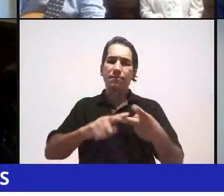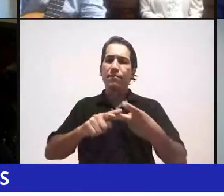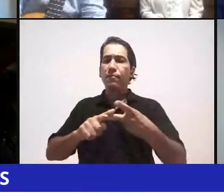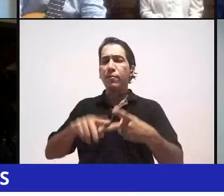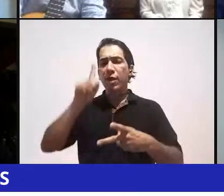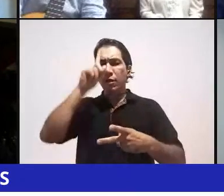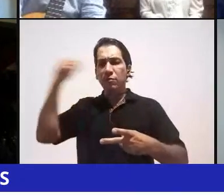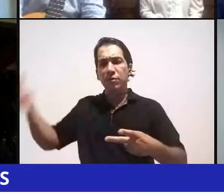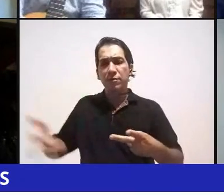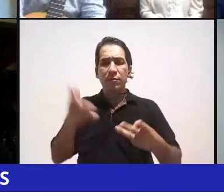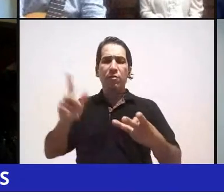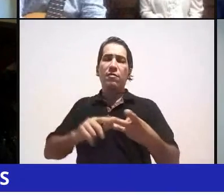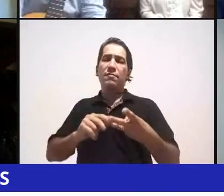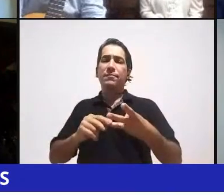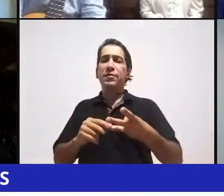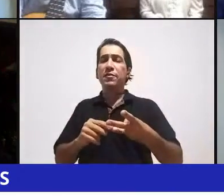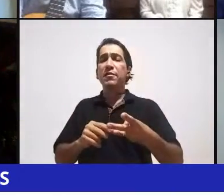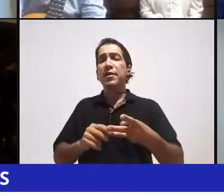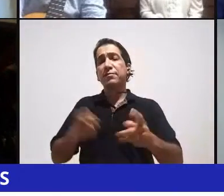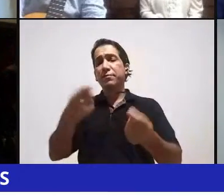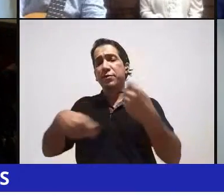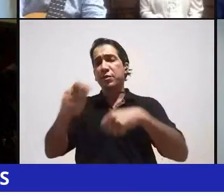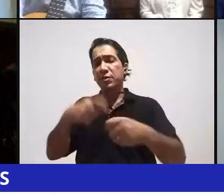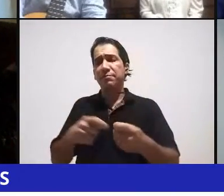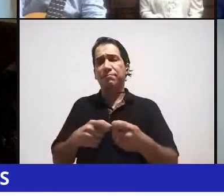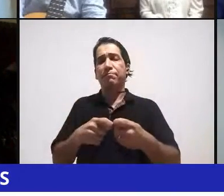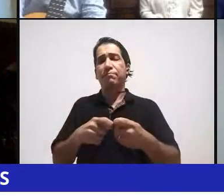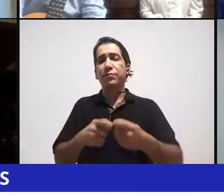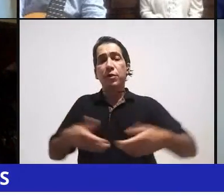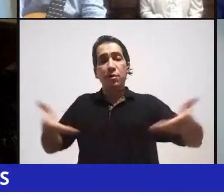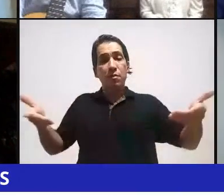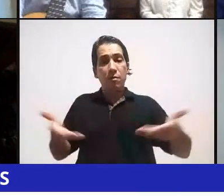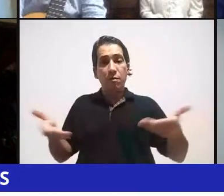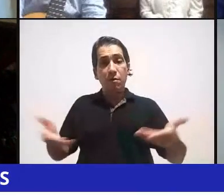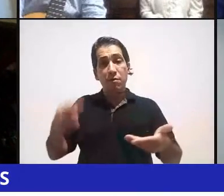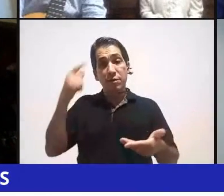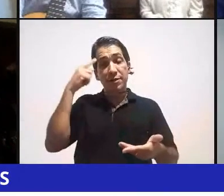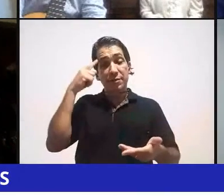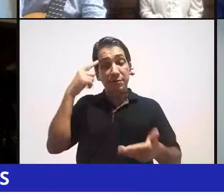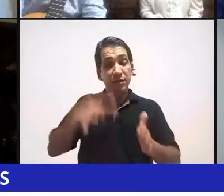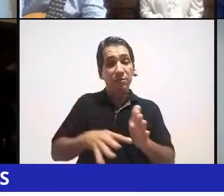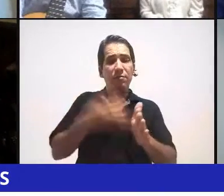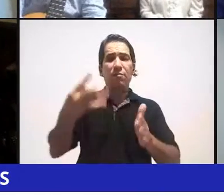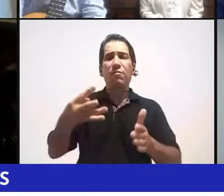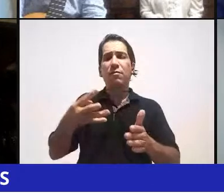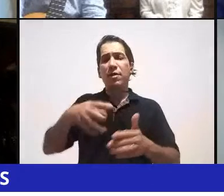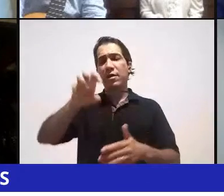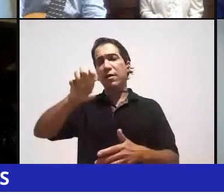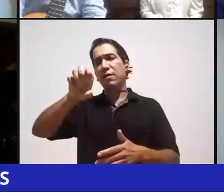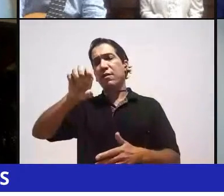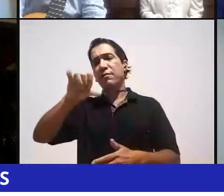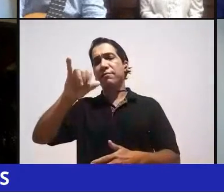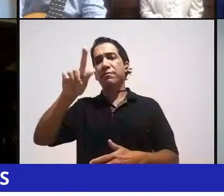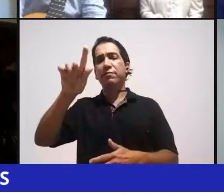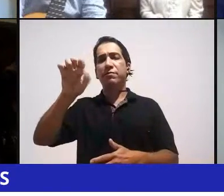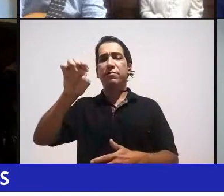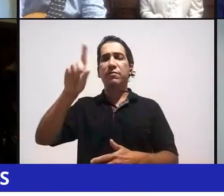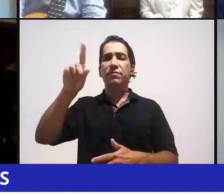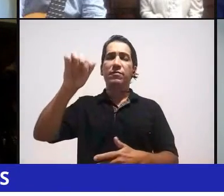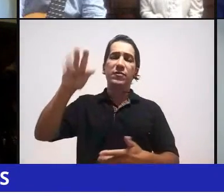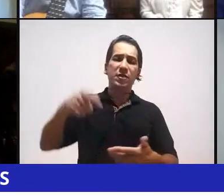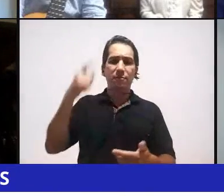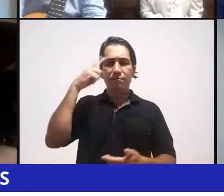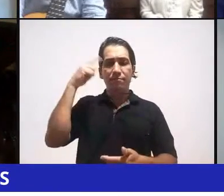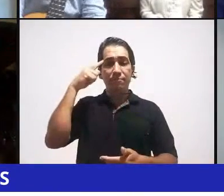Hoje, pensando em tudo isso, pensando na realização desse quarto EGEDIM, eu me lembrava de um filósofo, né, que